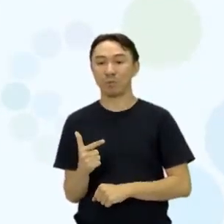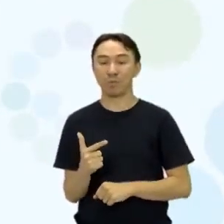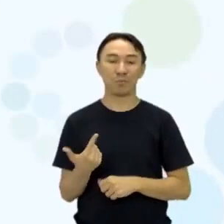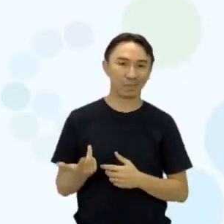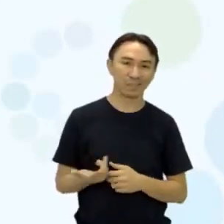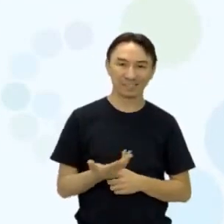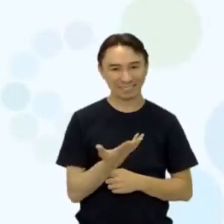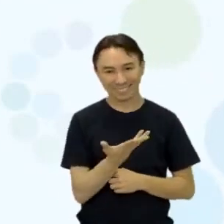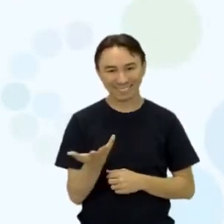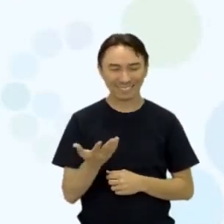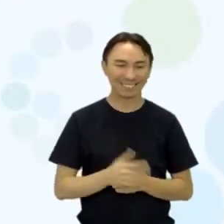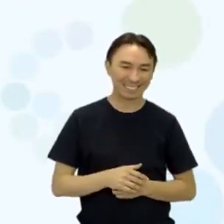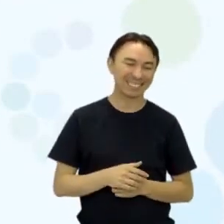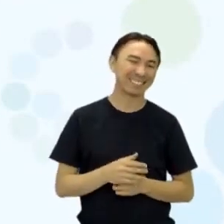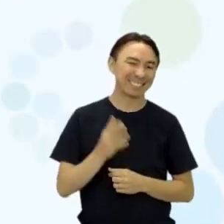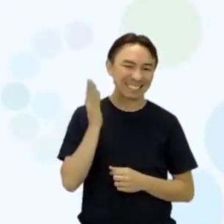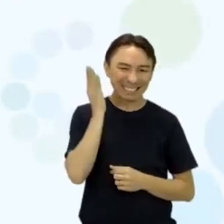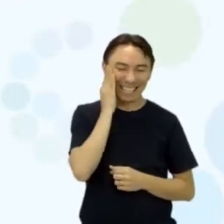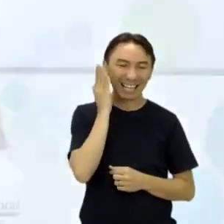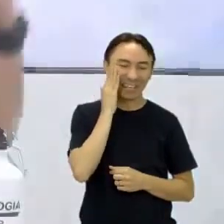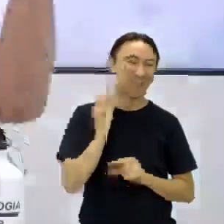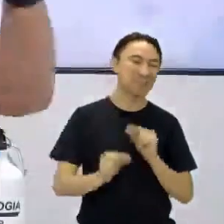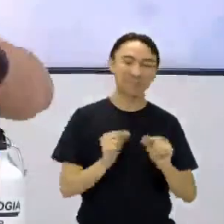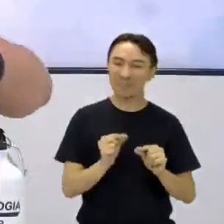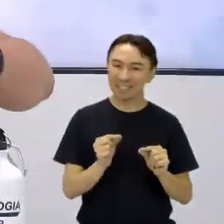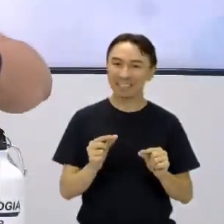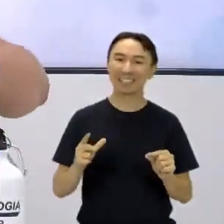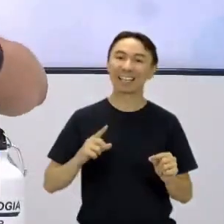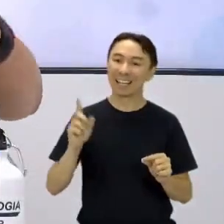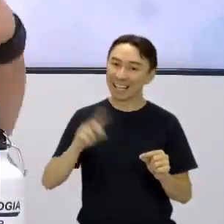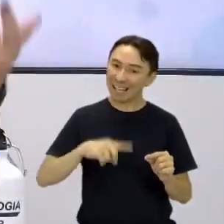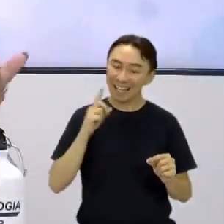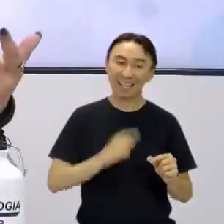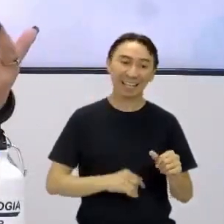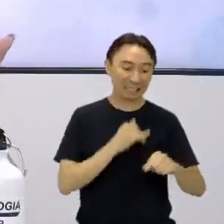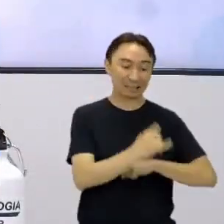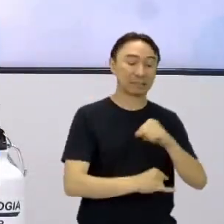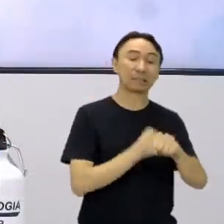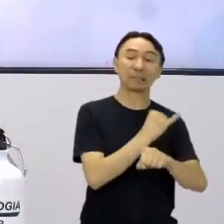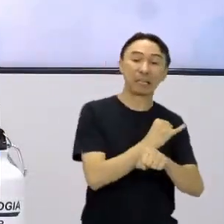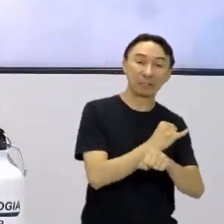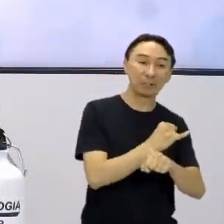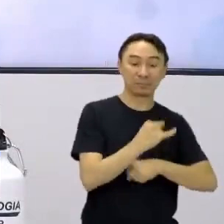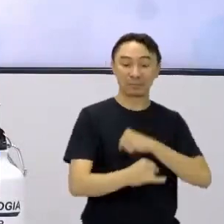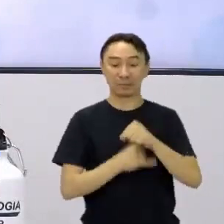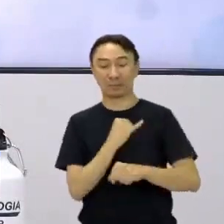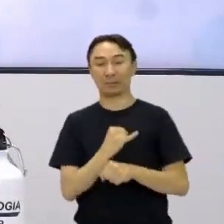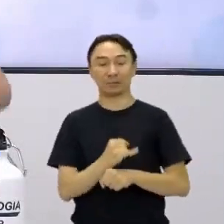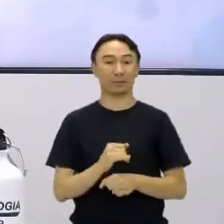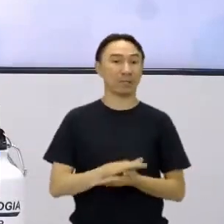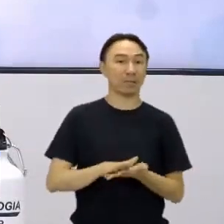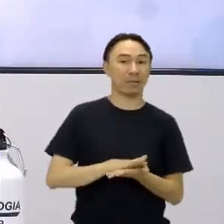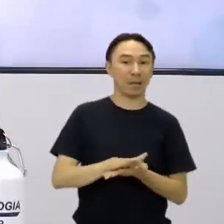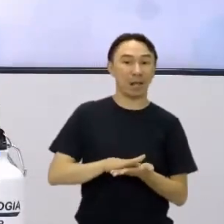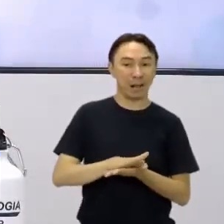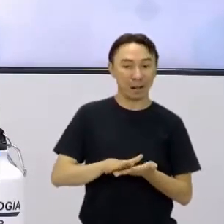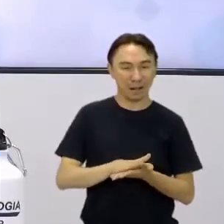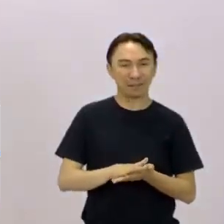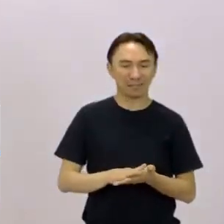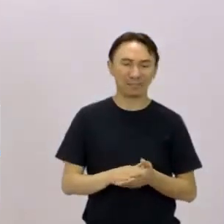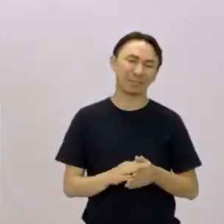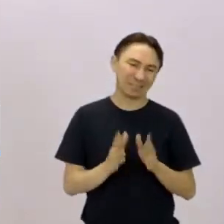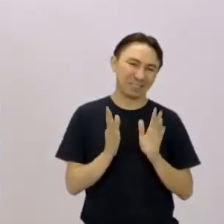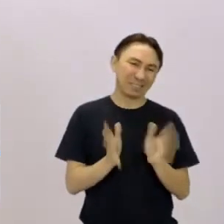mais a cidadania aí quando a gente fala da cidadania desplugada, mas hoje a gente vai falar do plugado. Então, a gente vai continuar, então, o que a gente já está